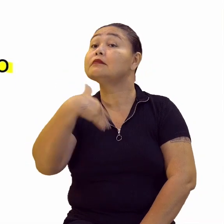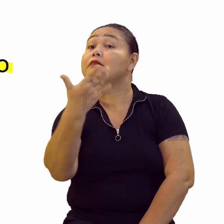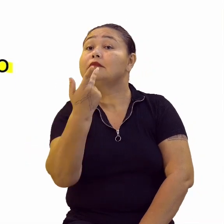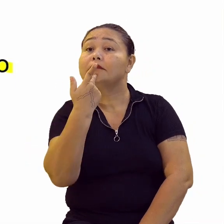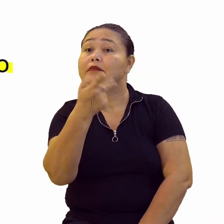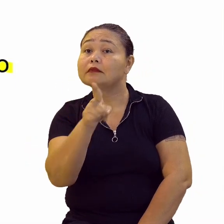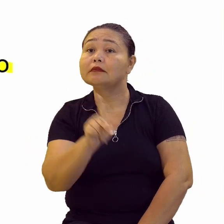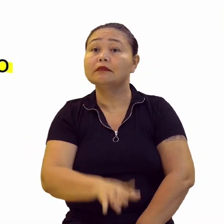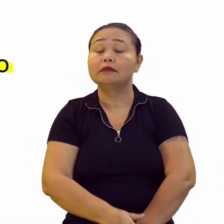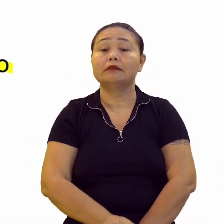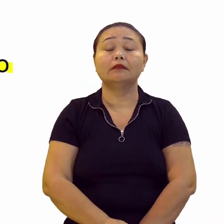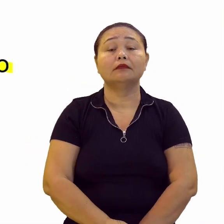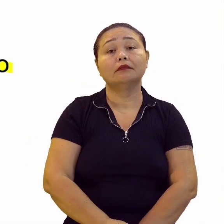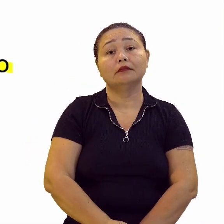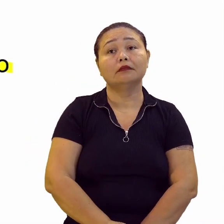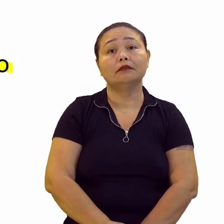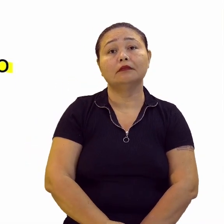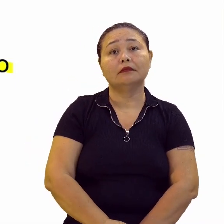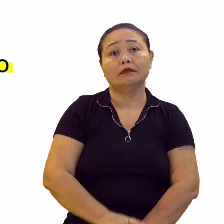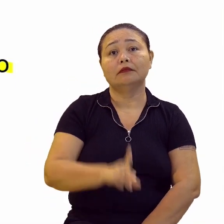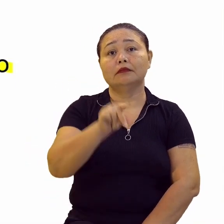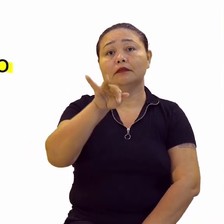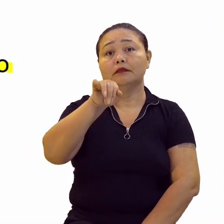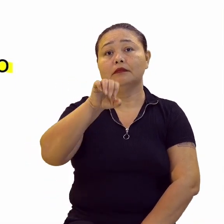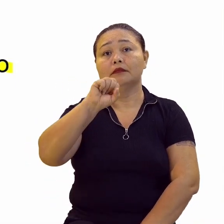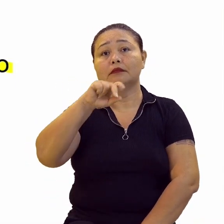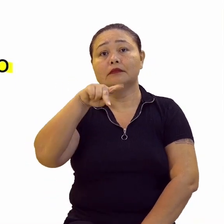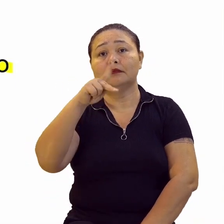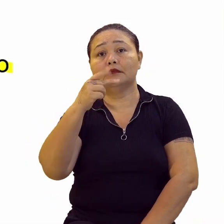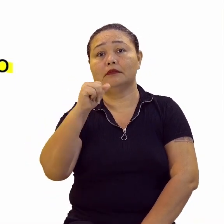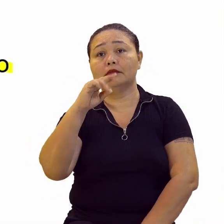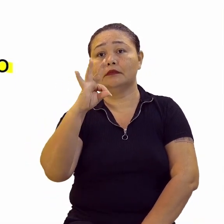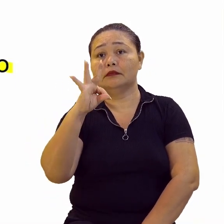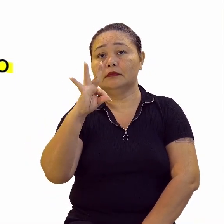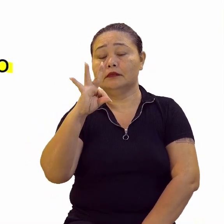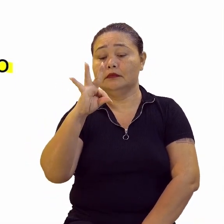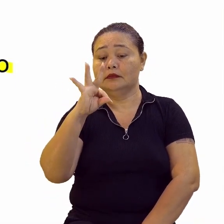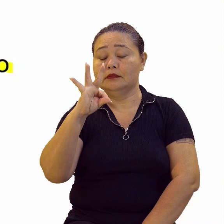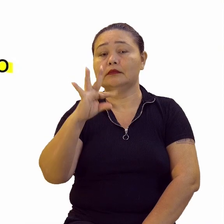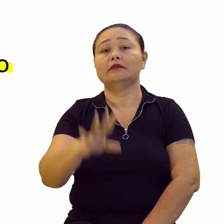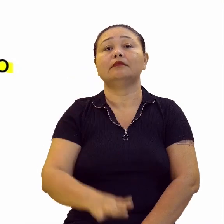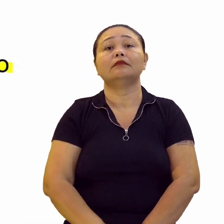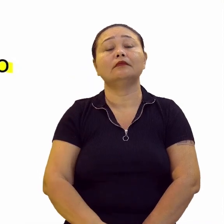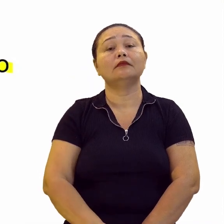aí. Dismorfia do Snapchat,